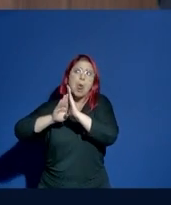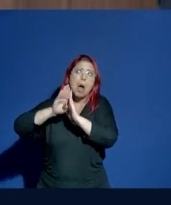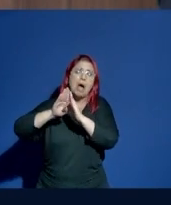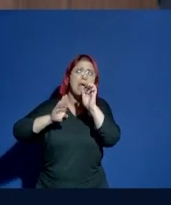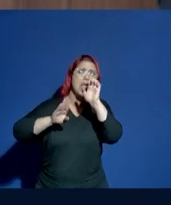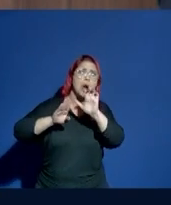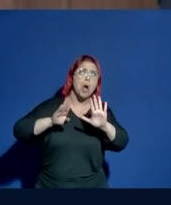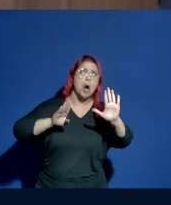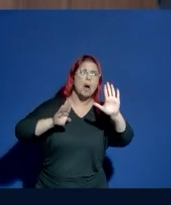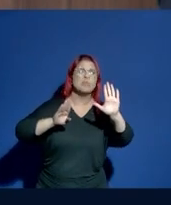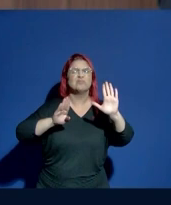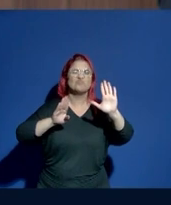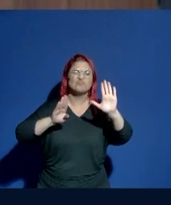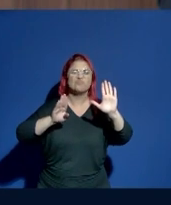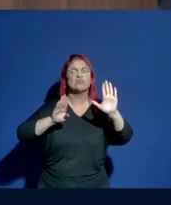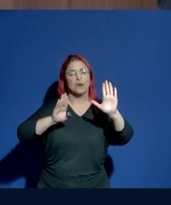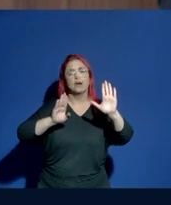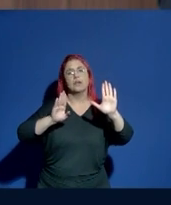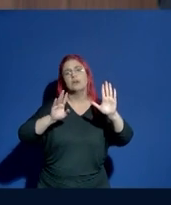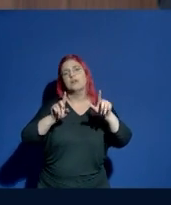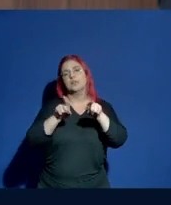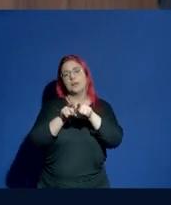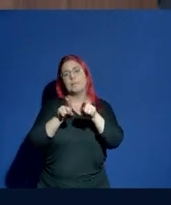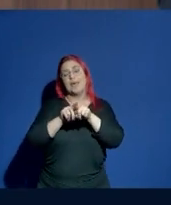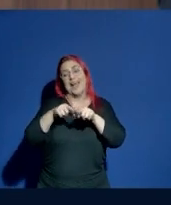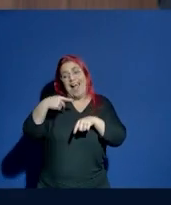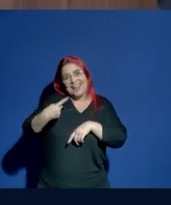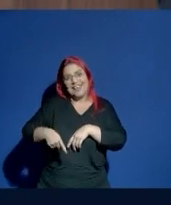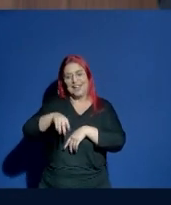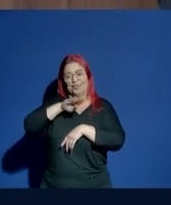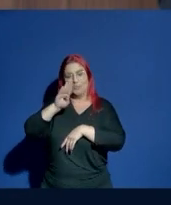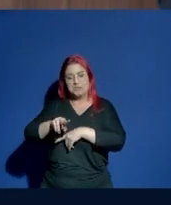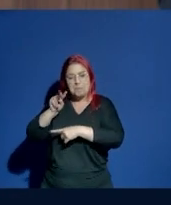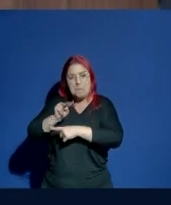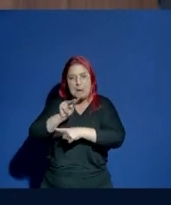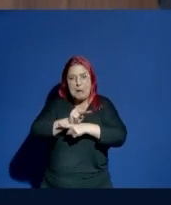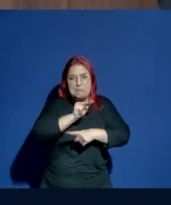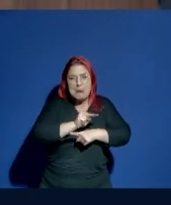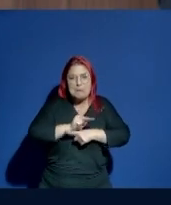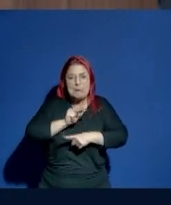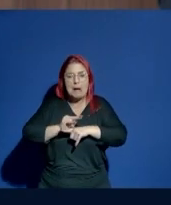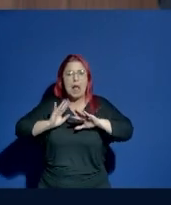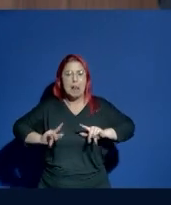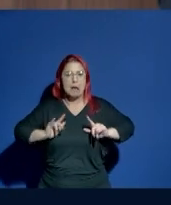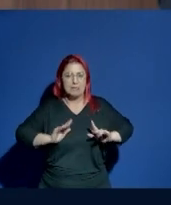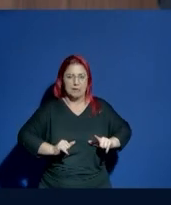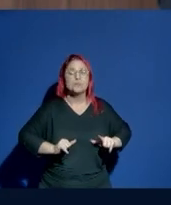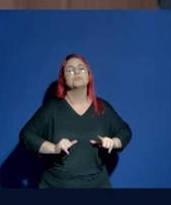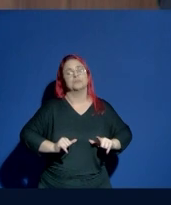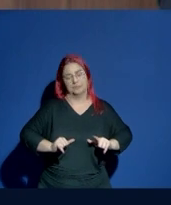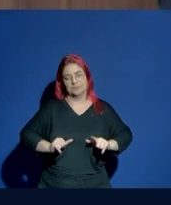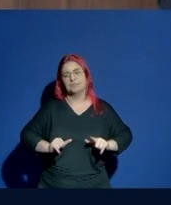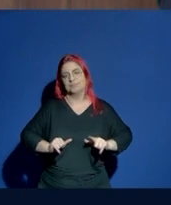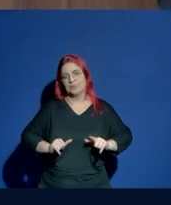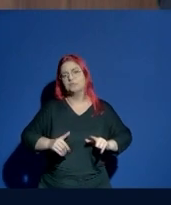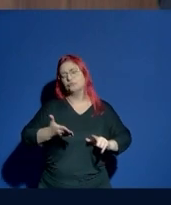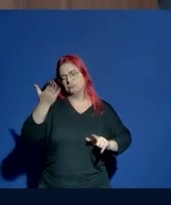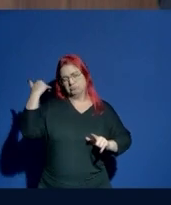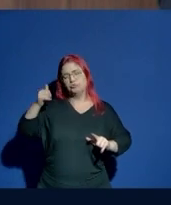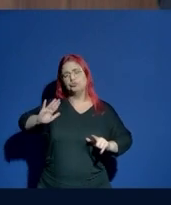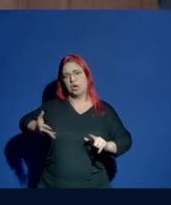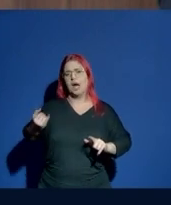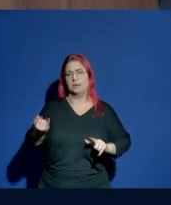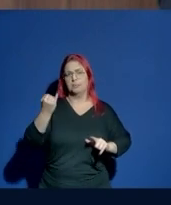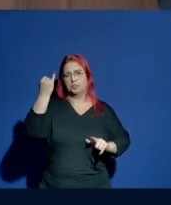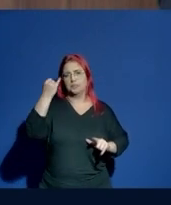acho que a questão das restrições sanitárias tem feito com que esse mercado perdesse a importância que ele já teve um